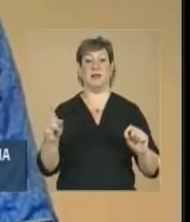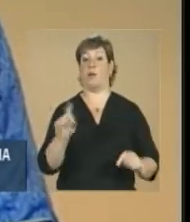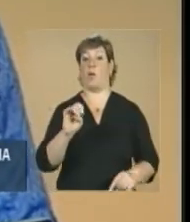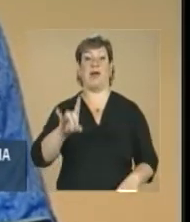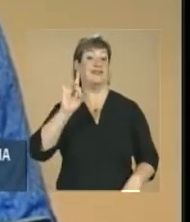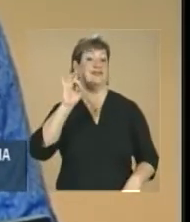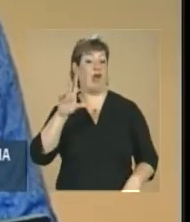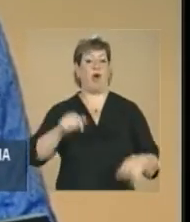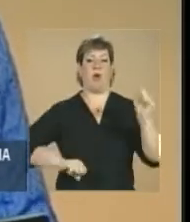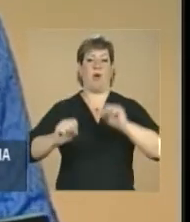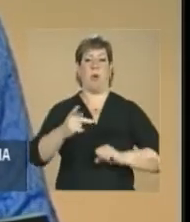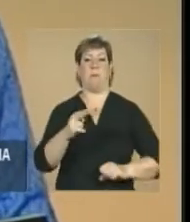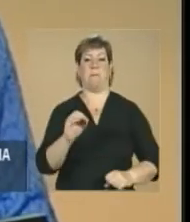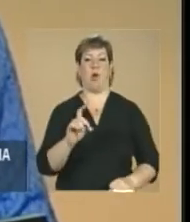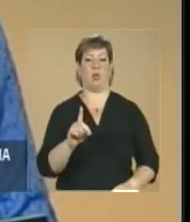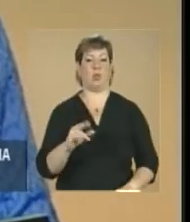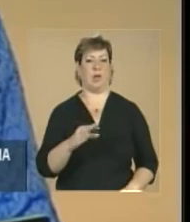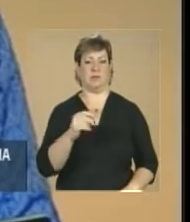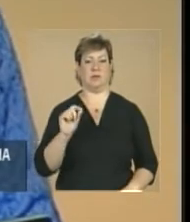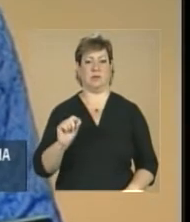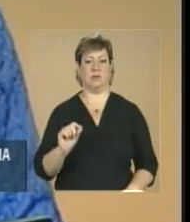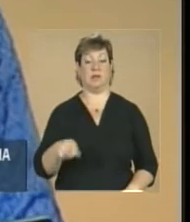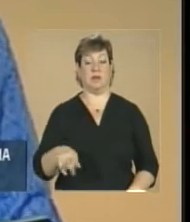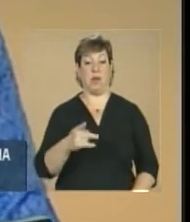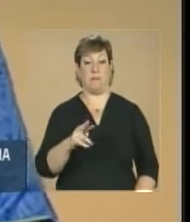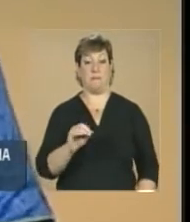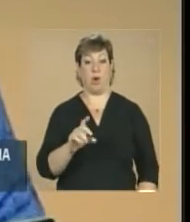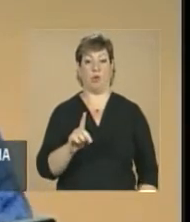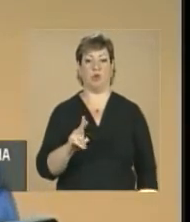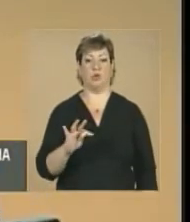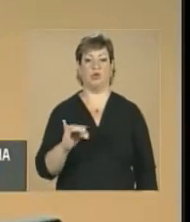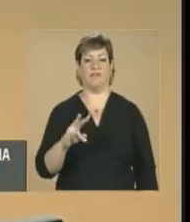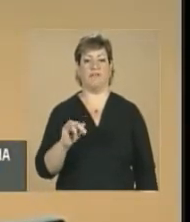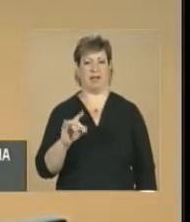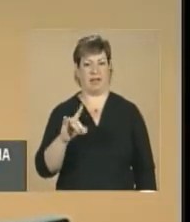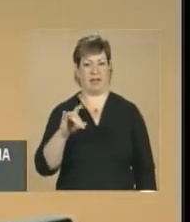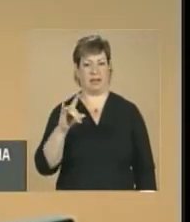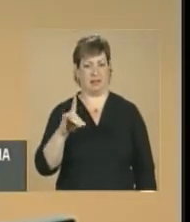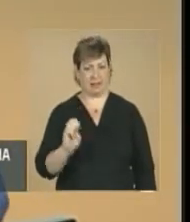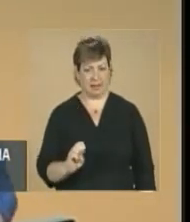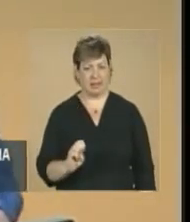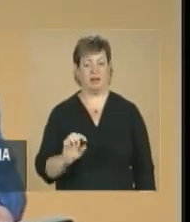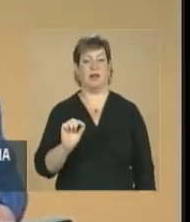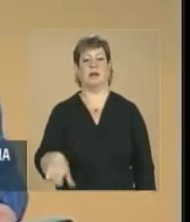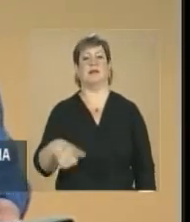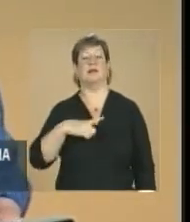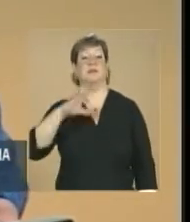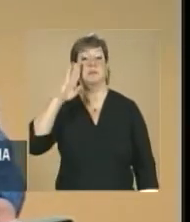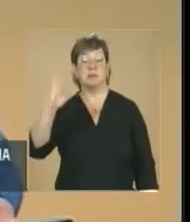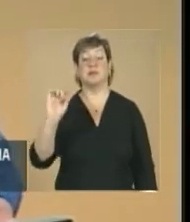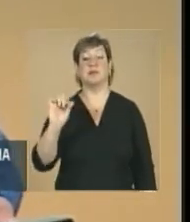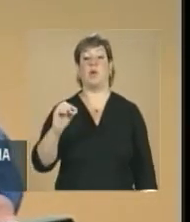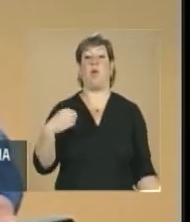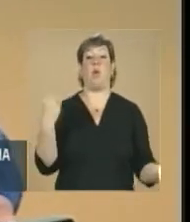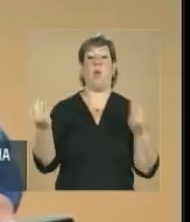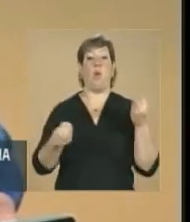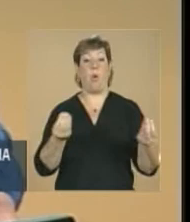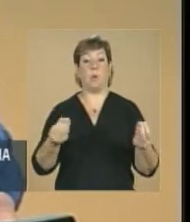da produtividade. A questão da produtividade, ela é, sobretudo, uma questão de como nós